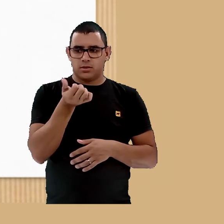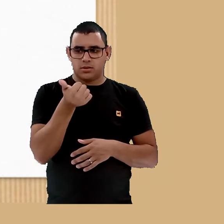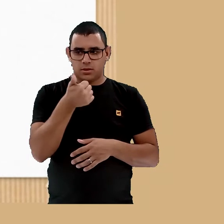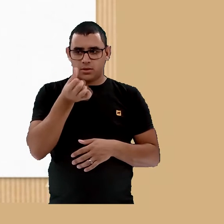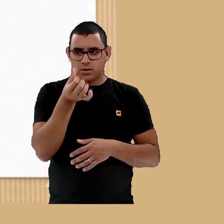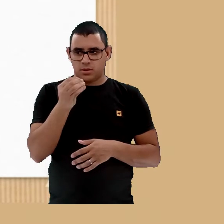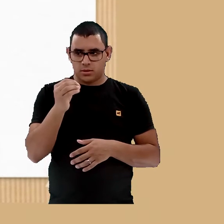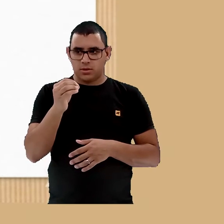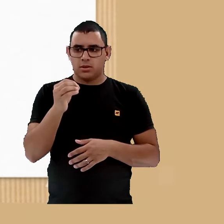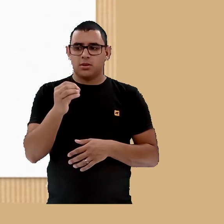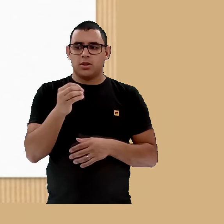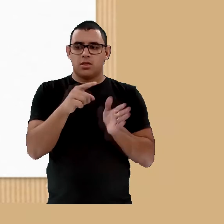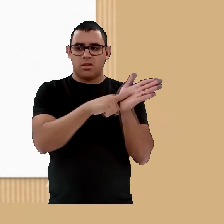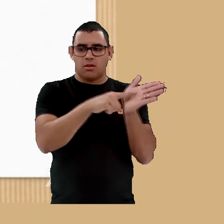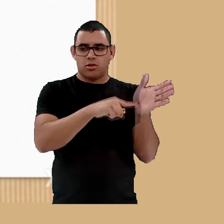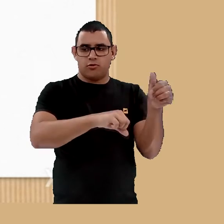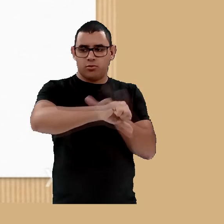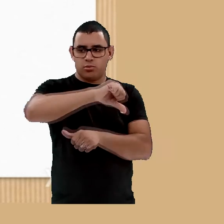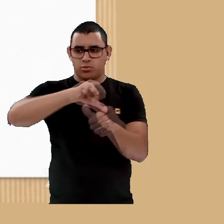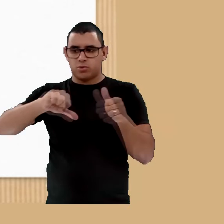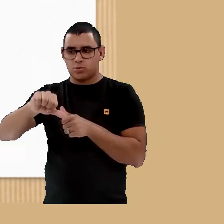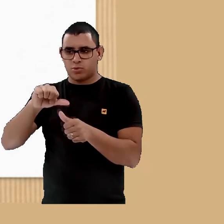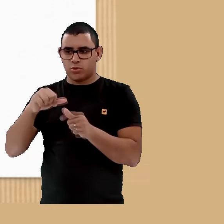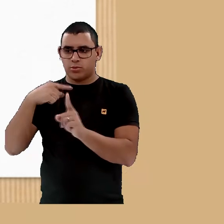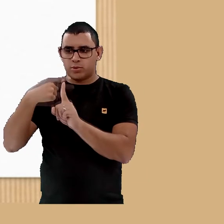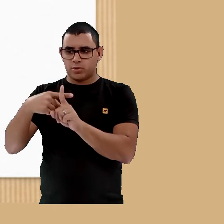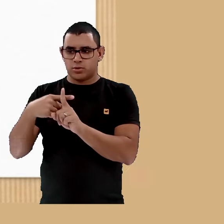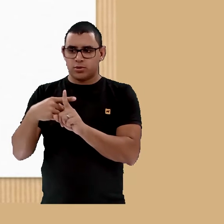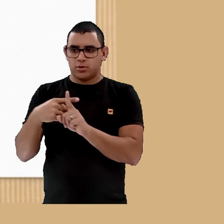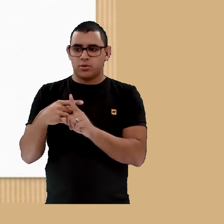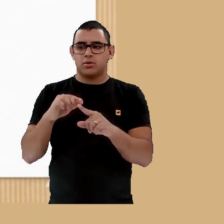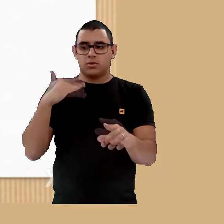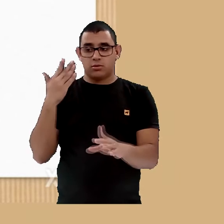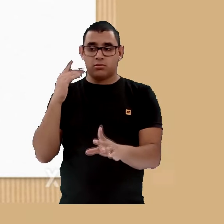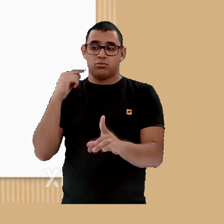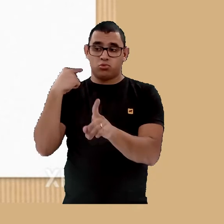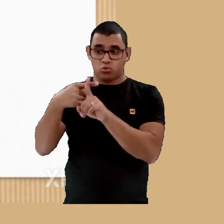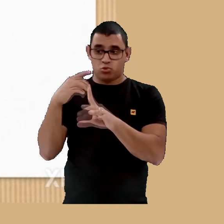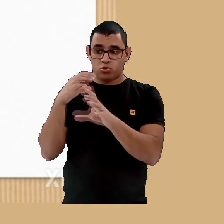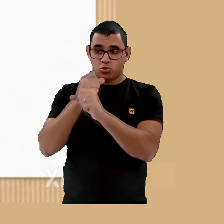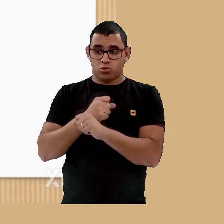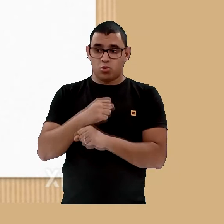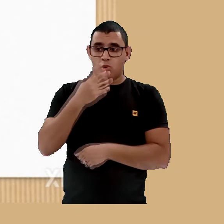eu passei positivo. 333 mais 160 equivale a